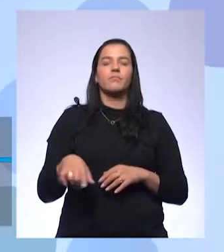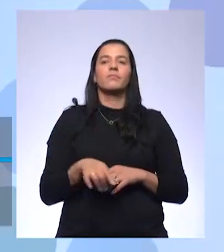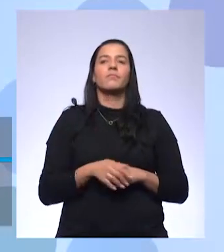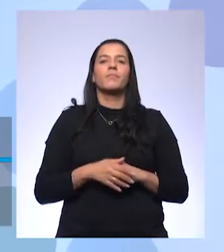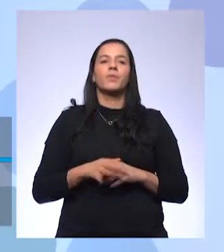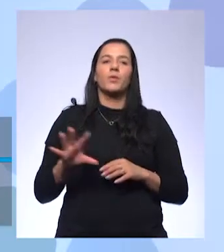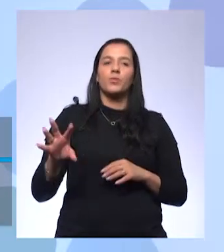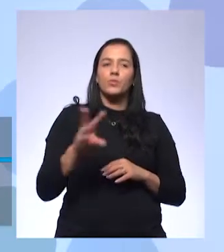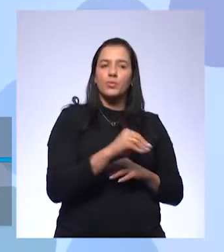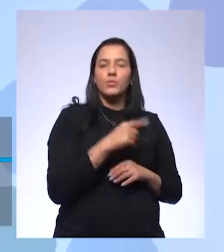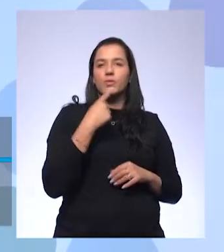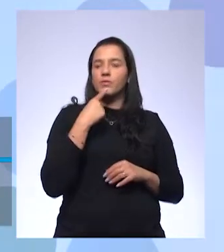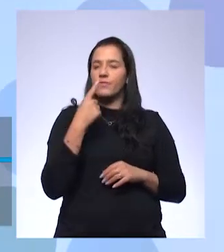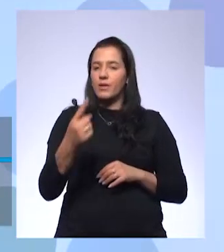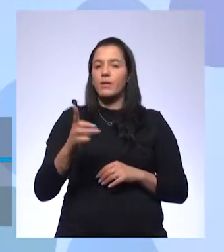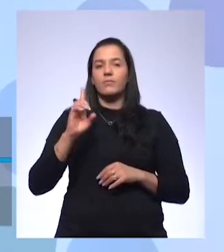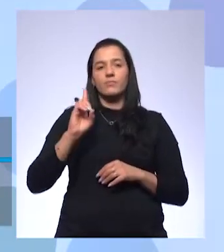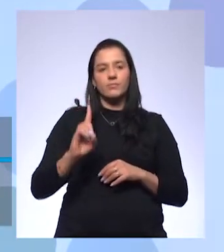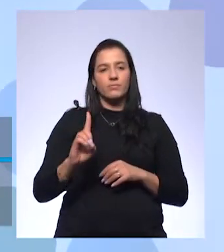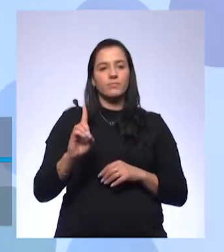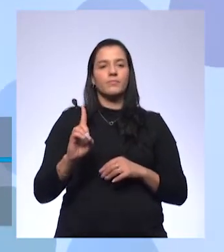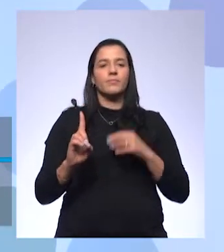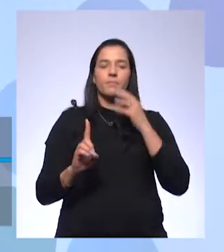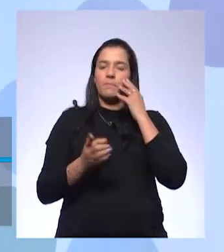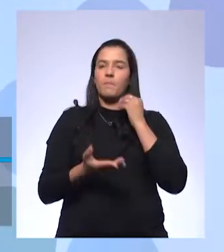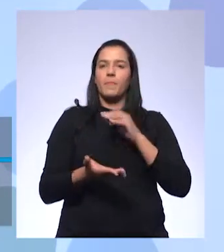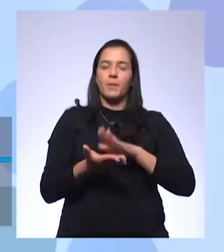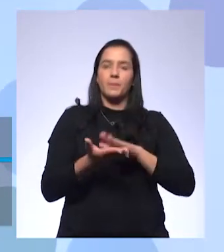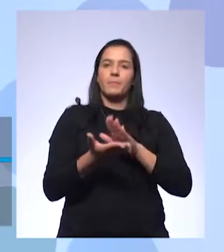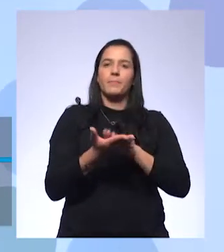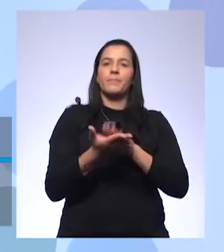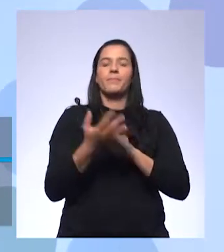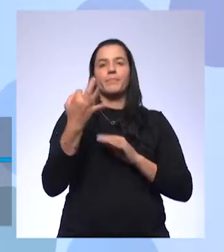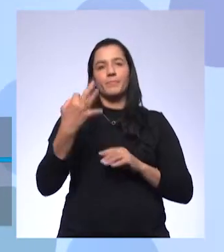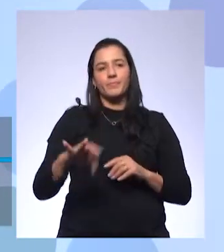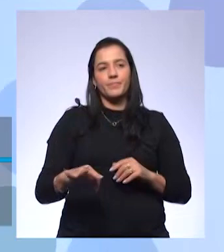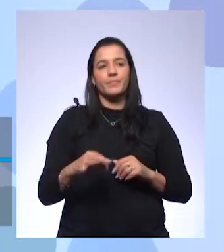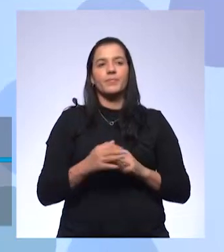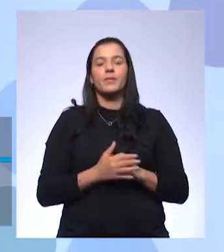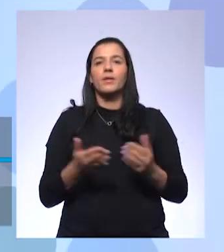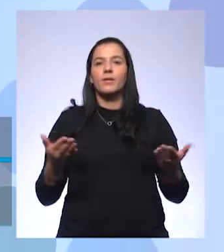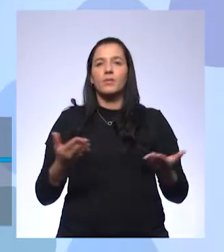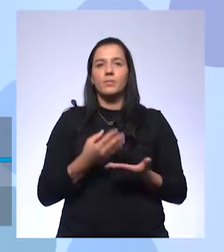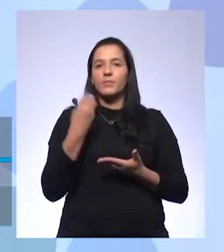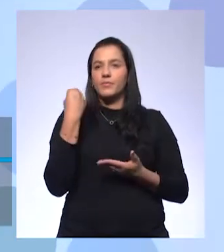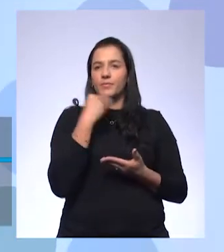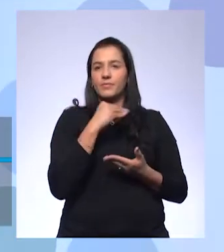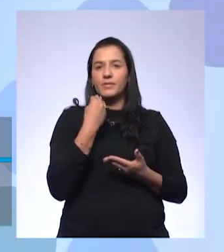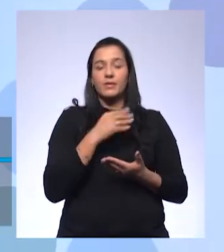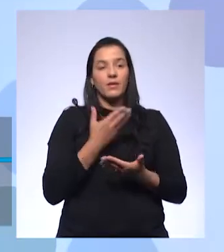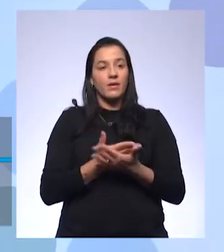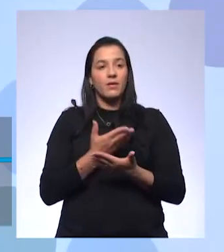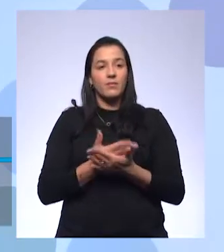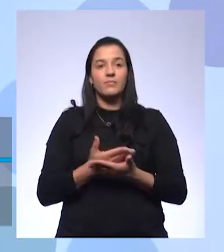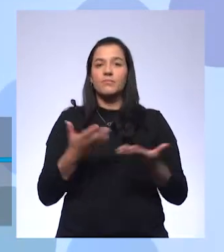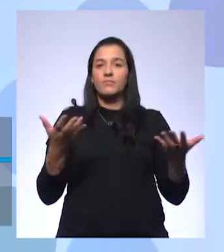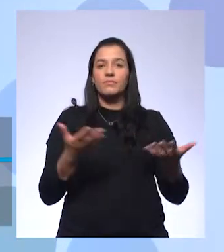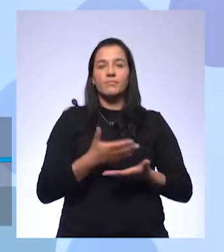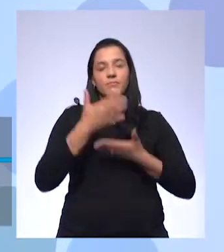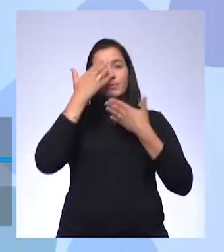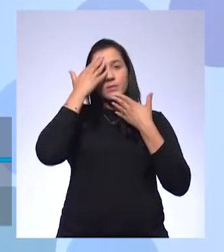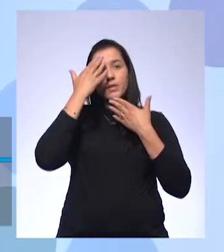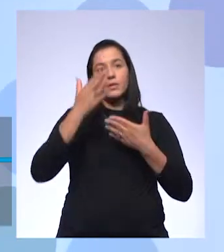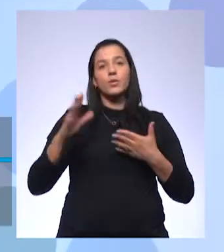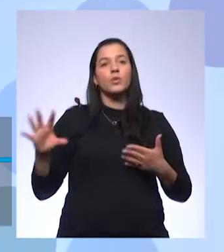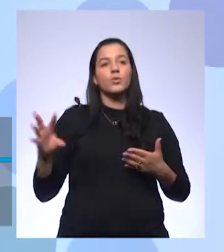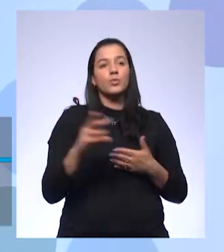os estudantes que apontaram a alternativa D, parabéns, está correto. Eu vou aproveitar também aqui o momento da aula para agradecer